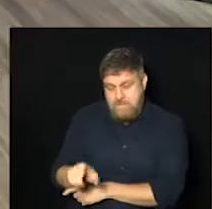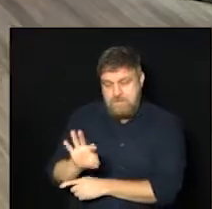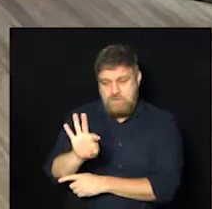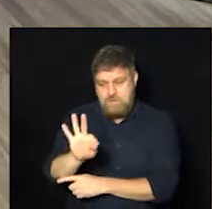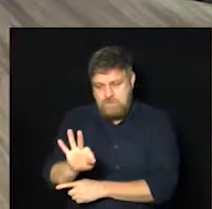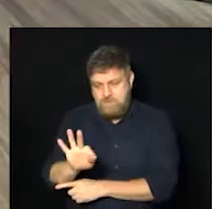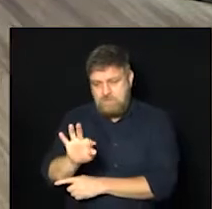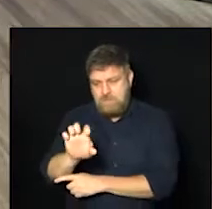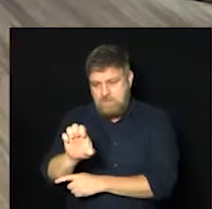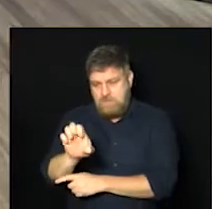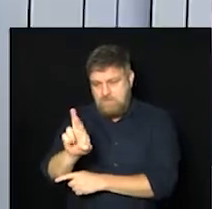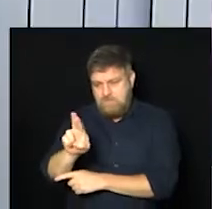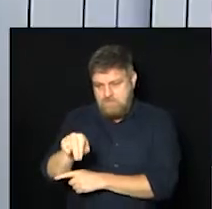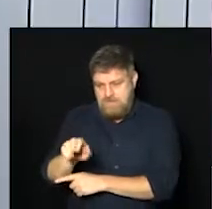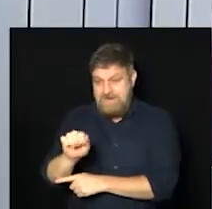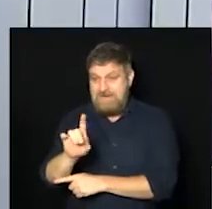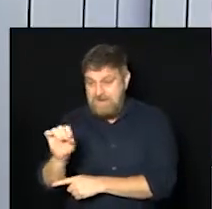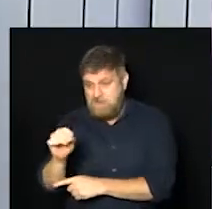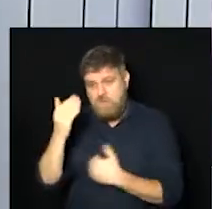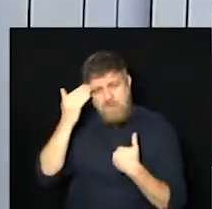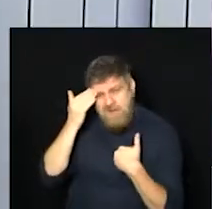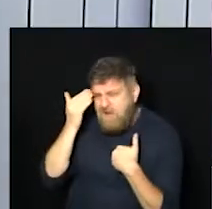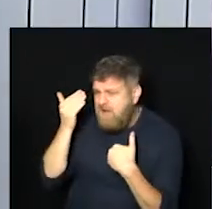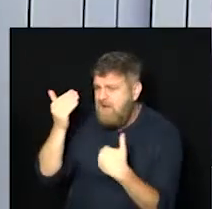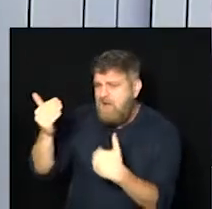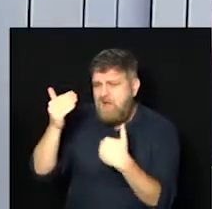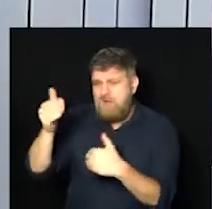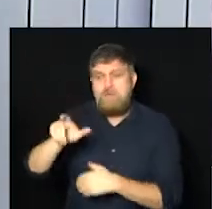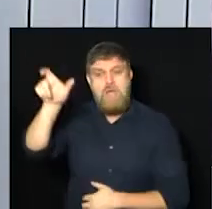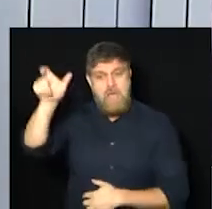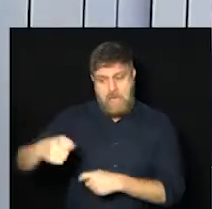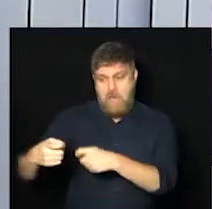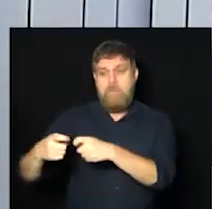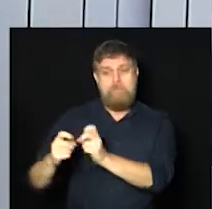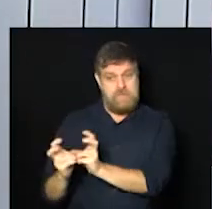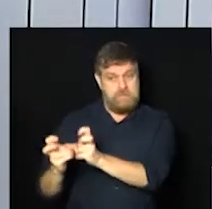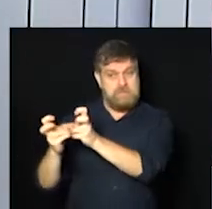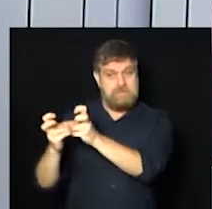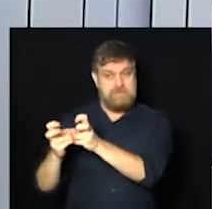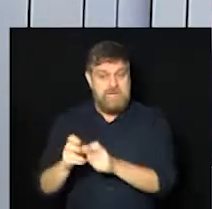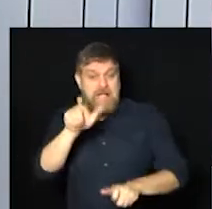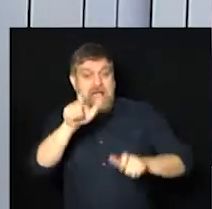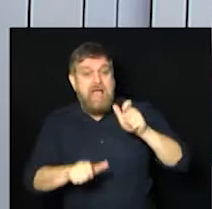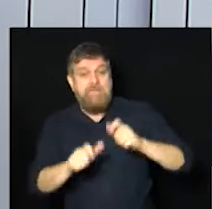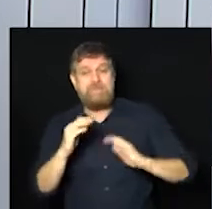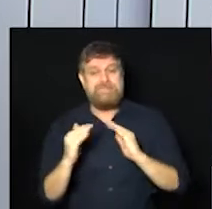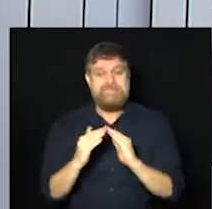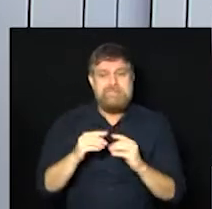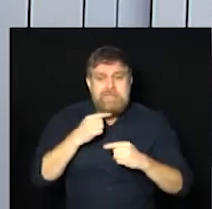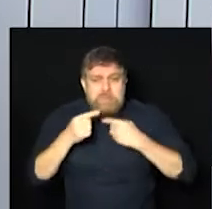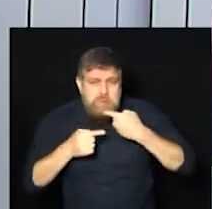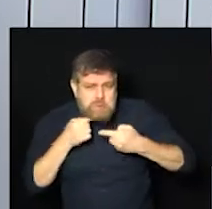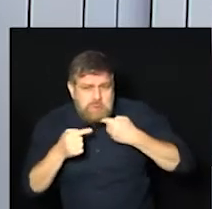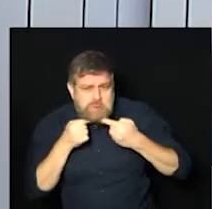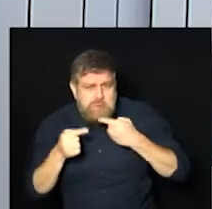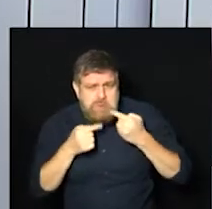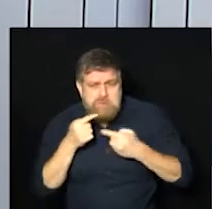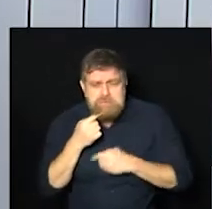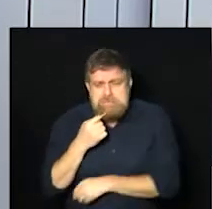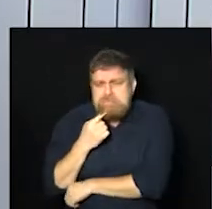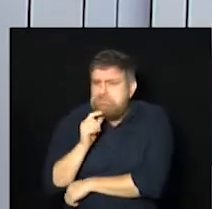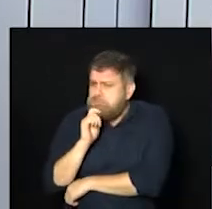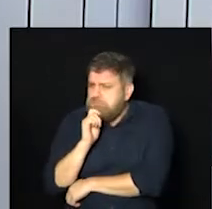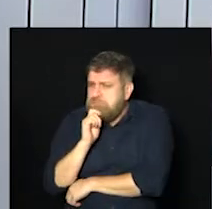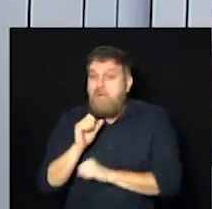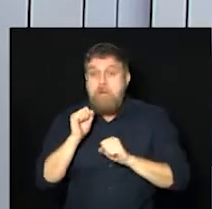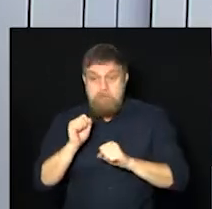Gabriel Castro. Agradeço a presença do oncologista. Você aí de casa que tem alguma dúvida, pode participar. Estamos